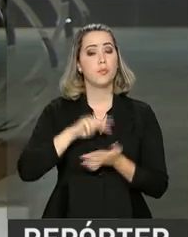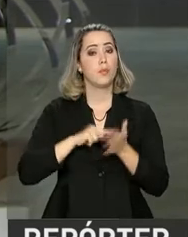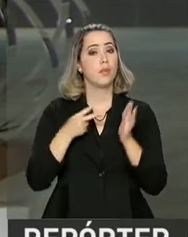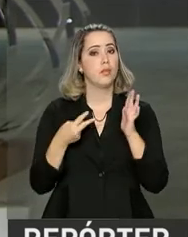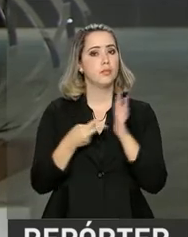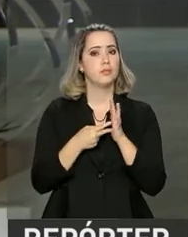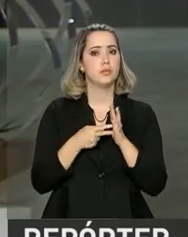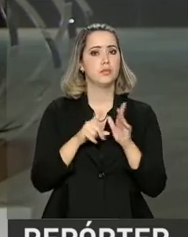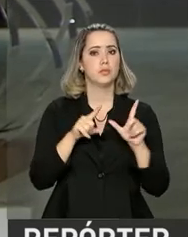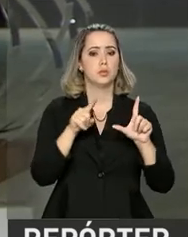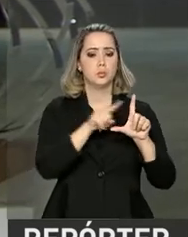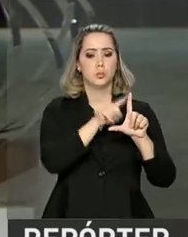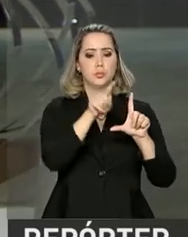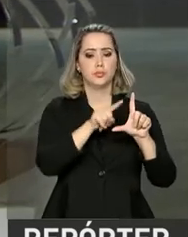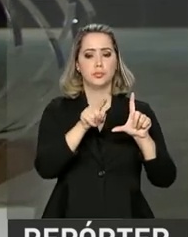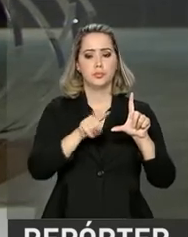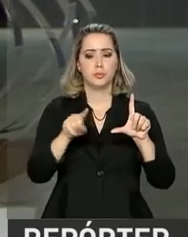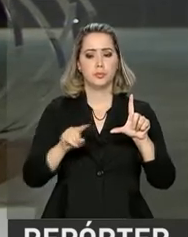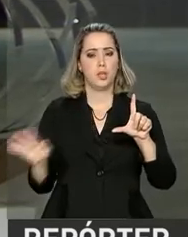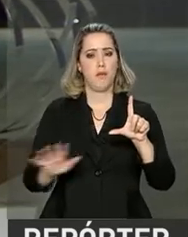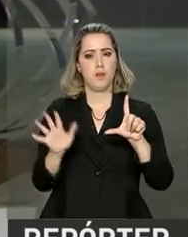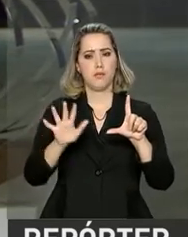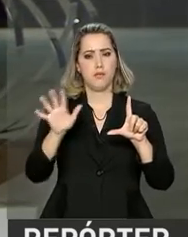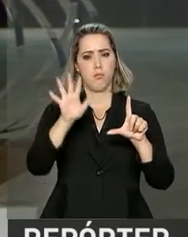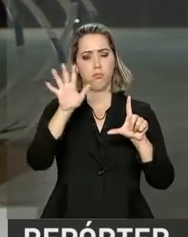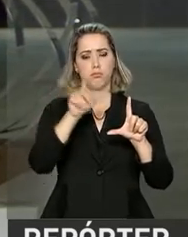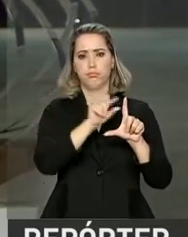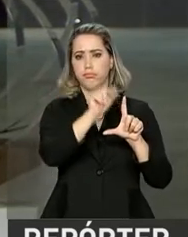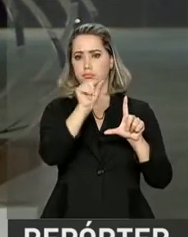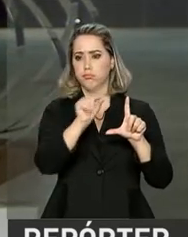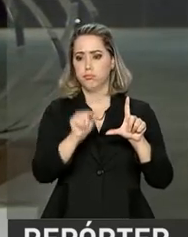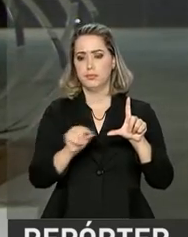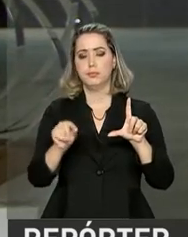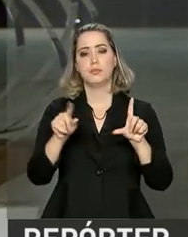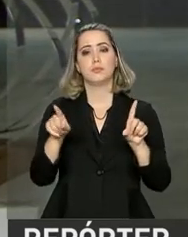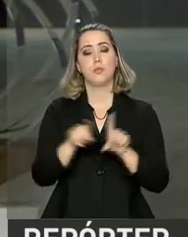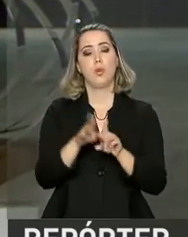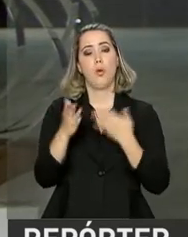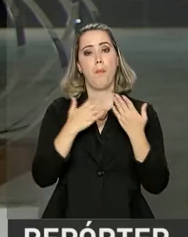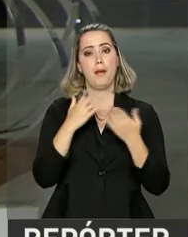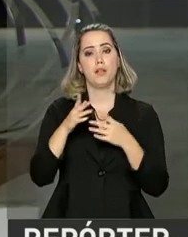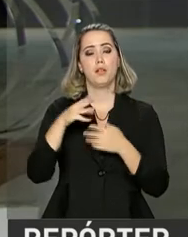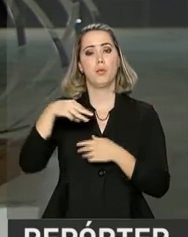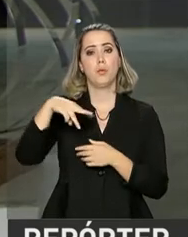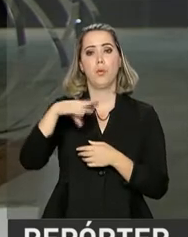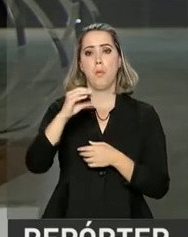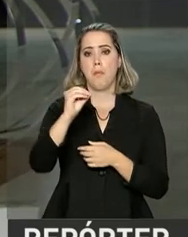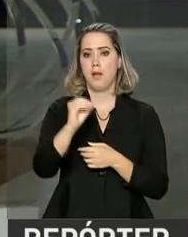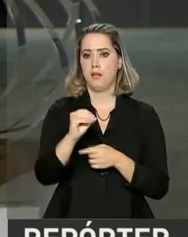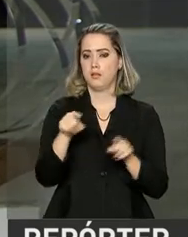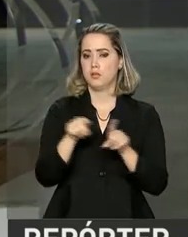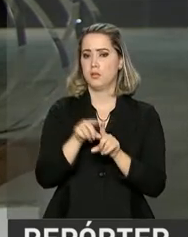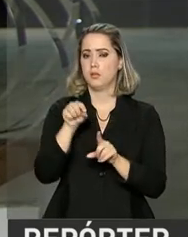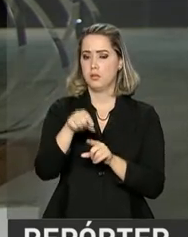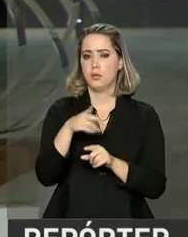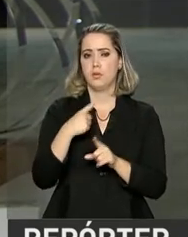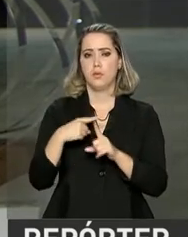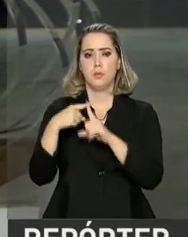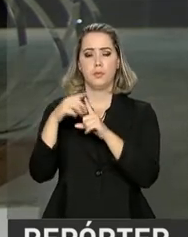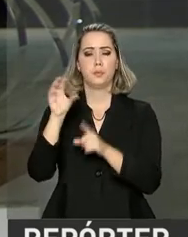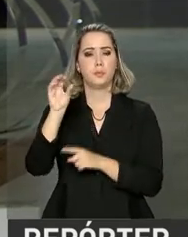representou uma desaceleração em relação à inflação registrada em março, que foi uma variação positiva de